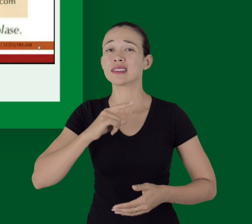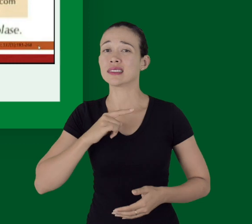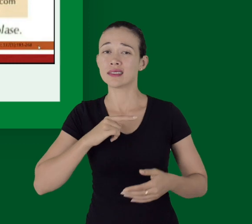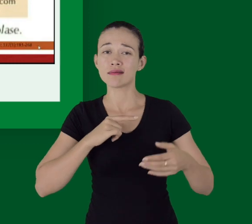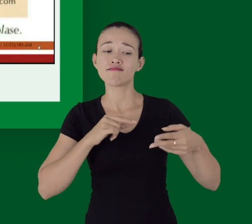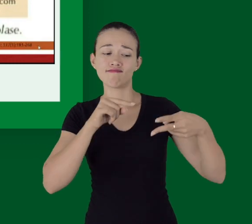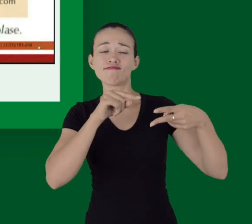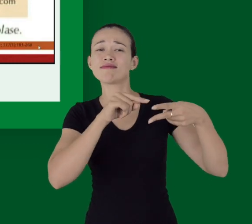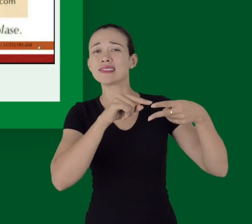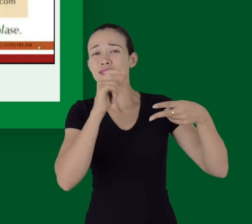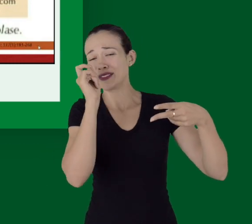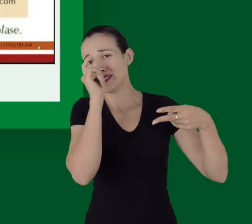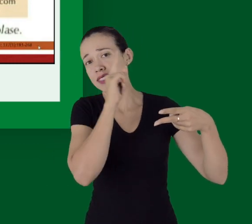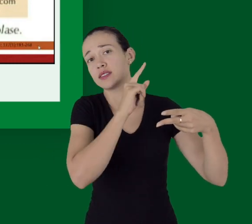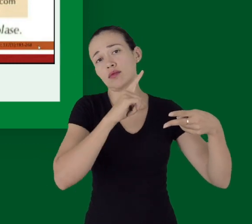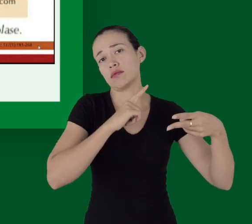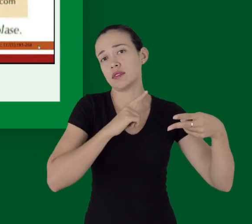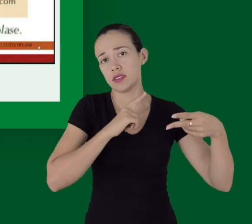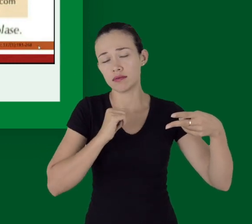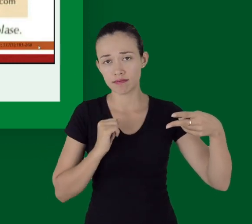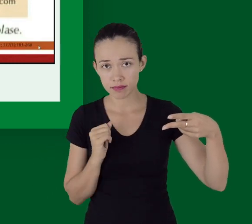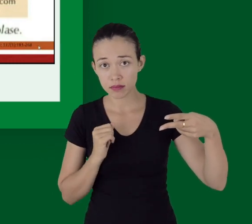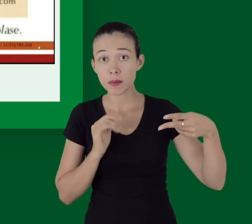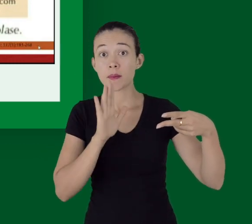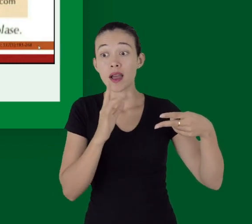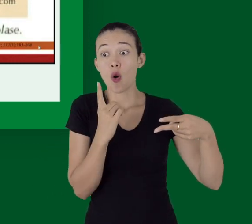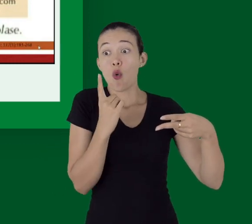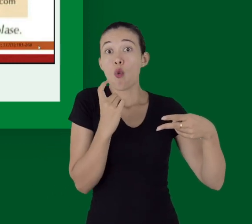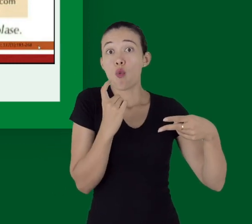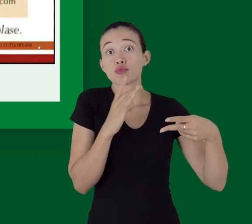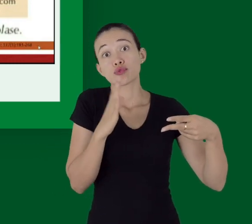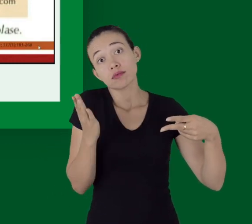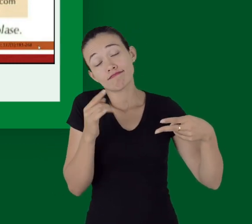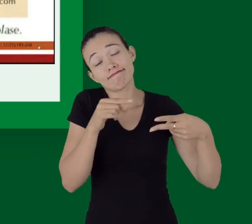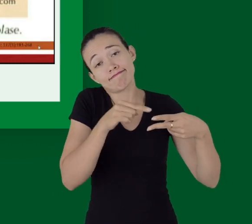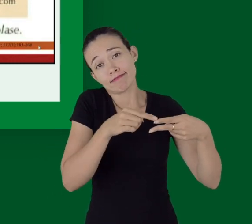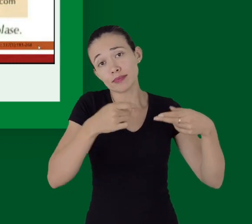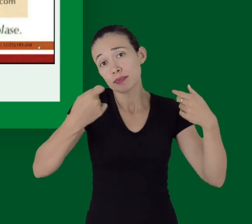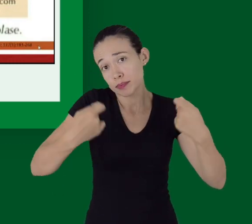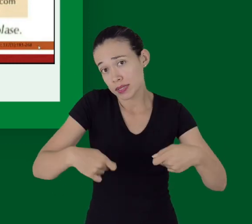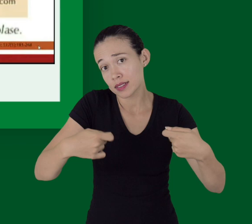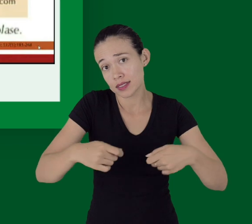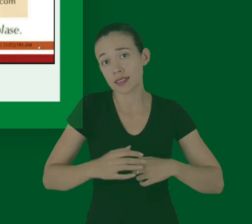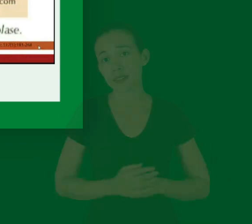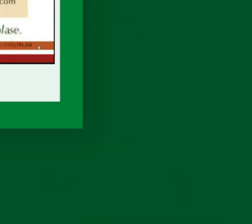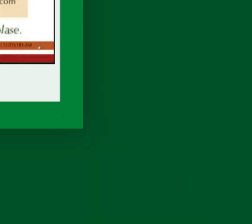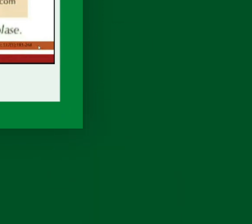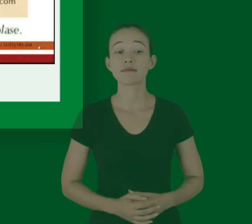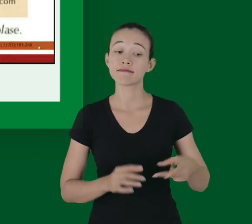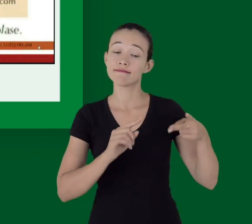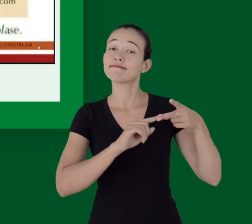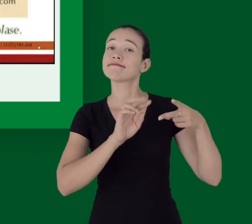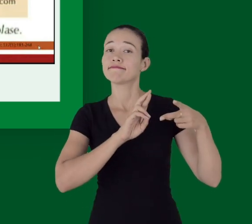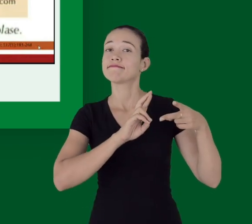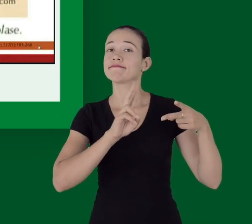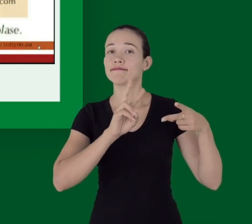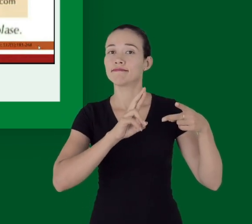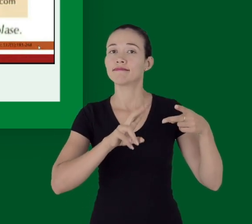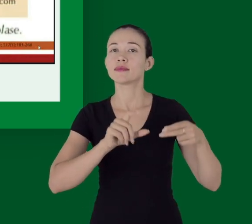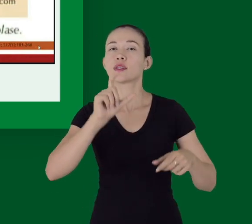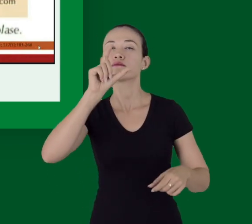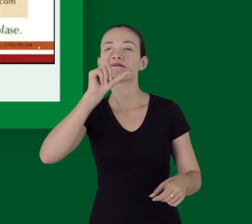ficar vendo, né, ficar fazendo. Mas se for a única que tiver, é ela que vai ter que ser feita. Ao contrário